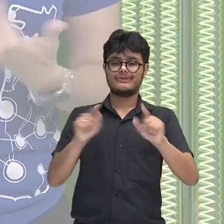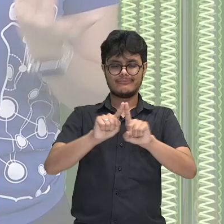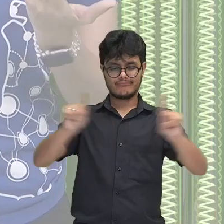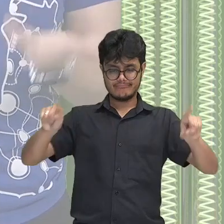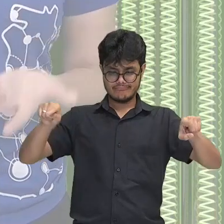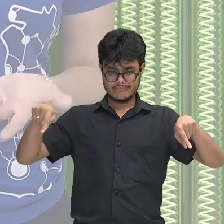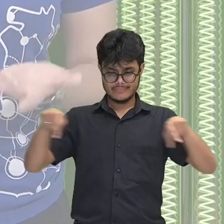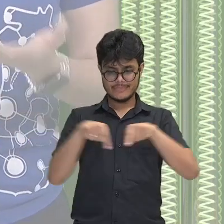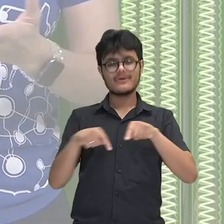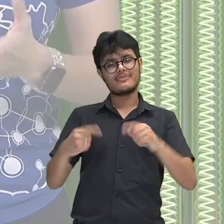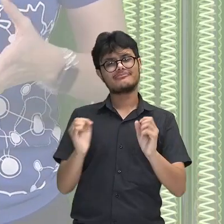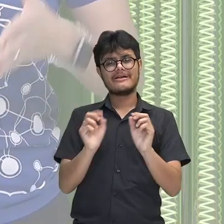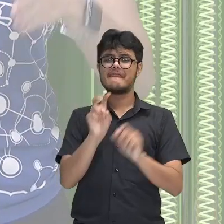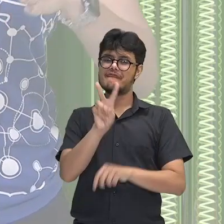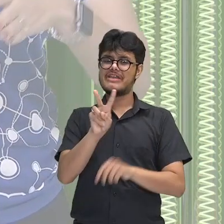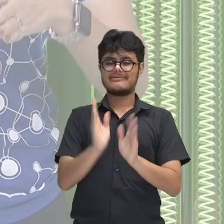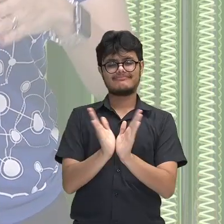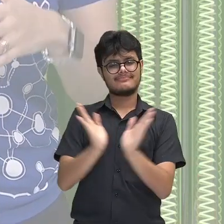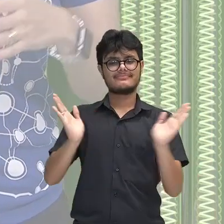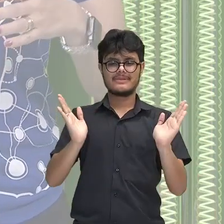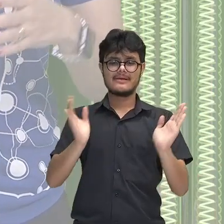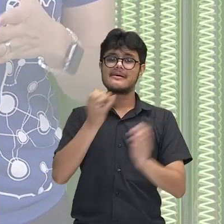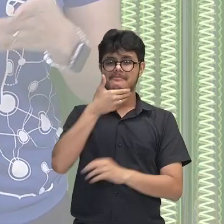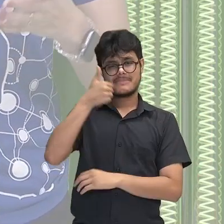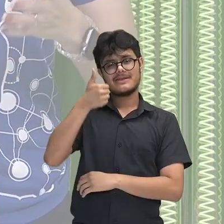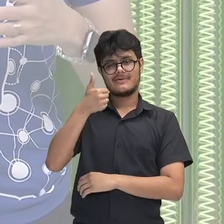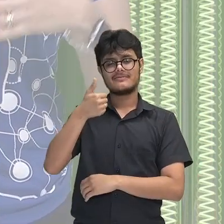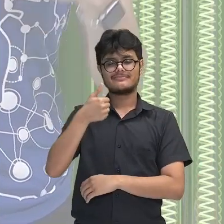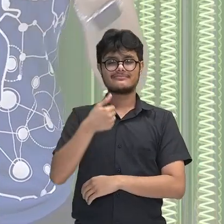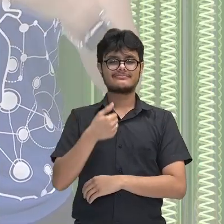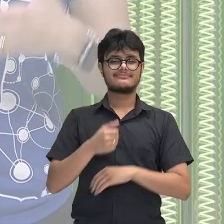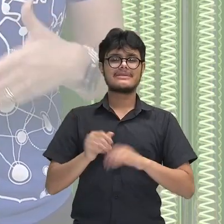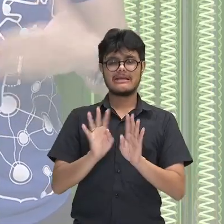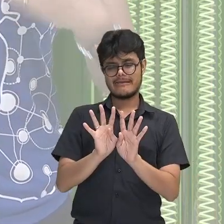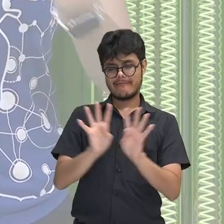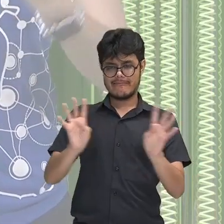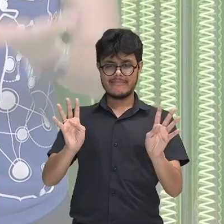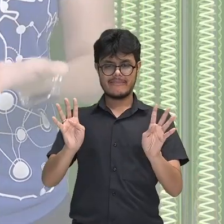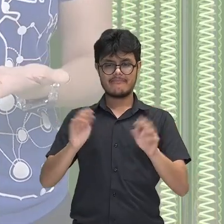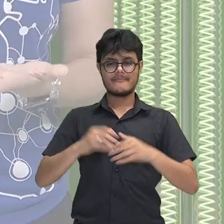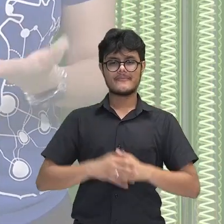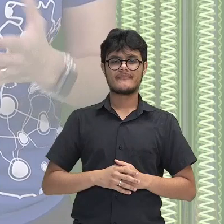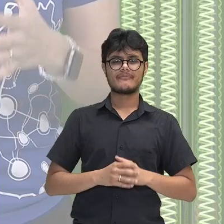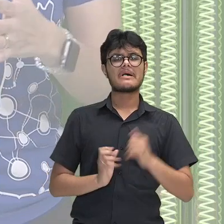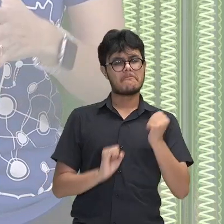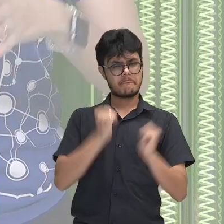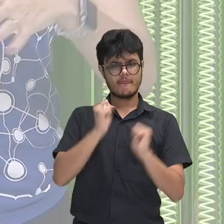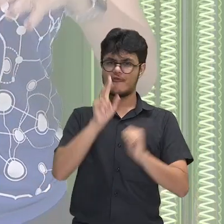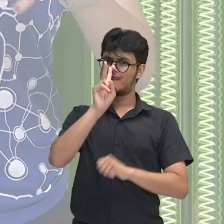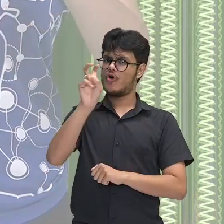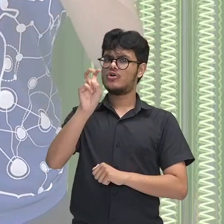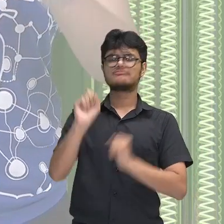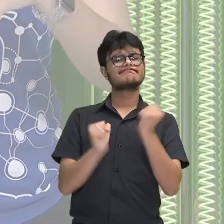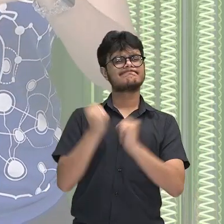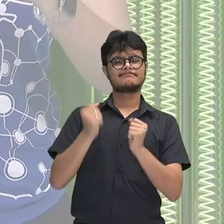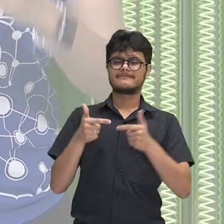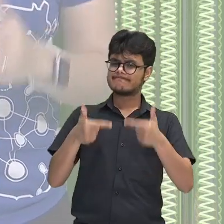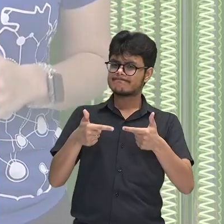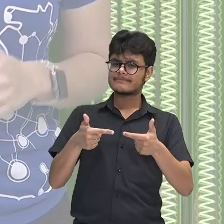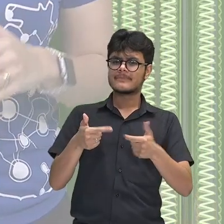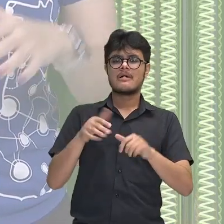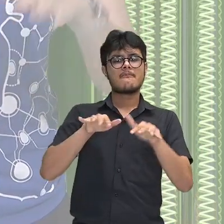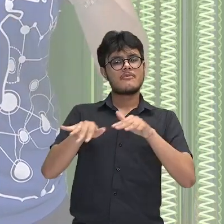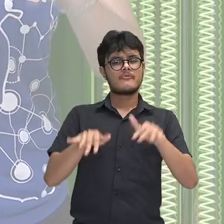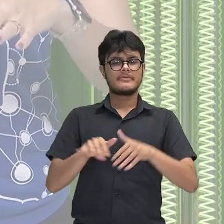essa disposição em V, ela permitiu para que desse mais potência ao carro e permitiu que